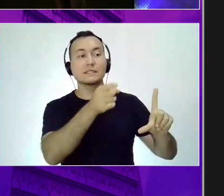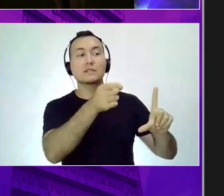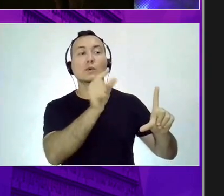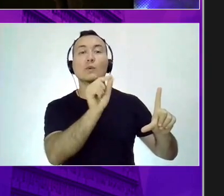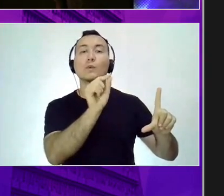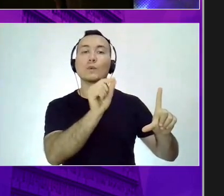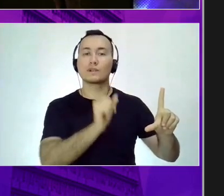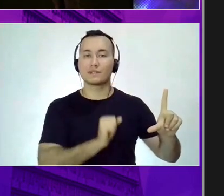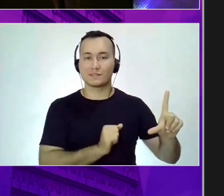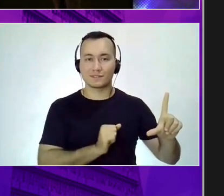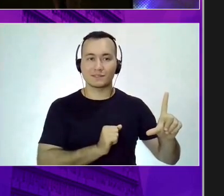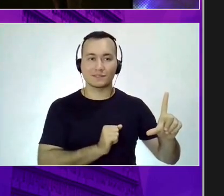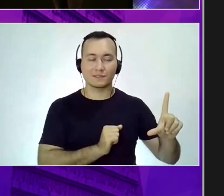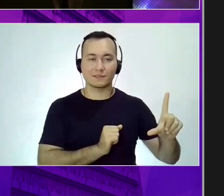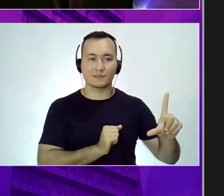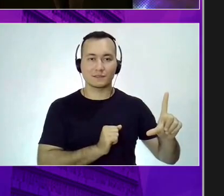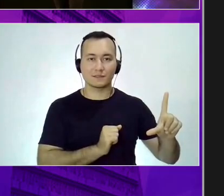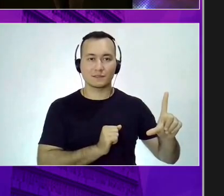ó, do meu lado